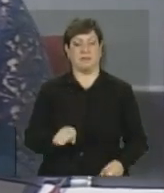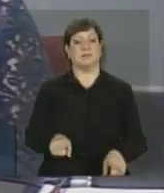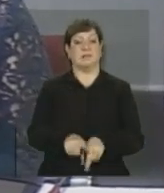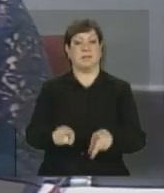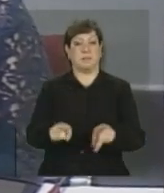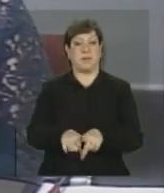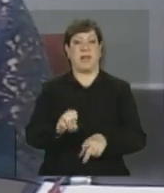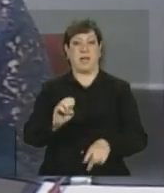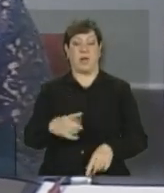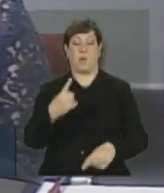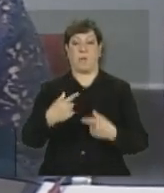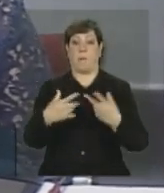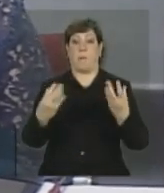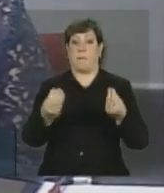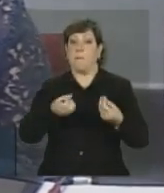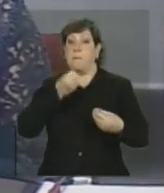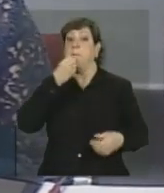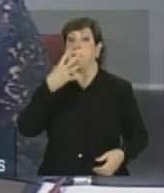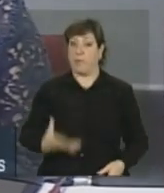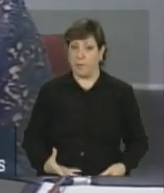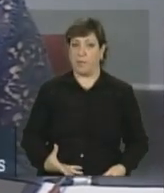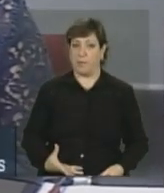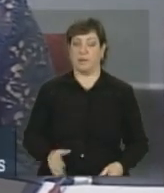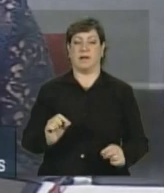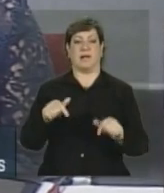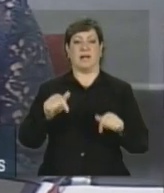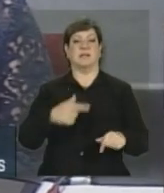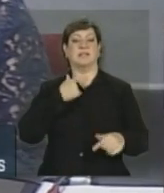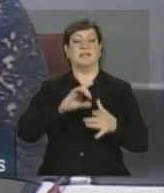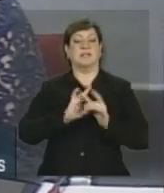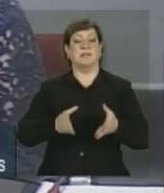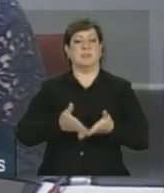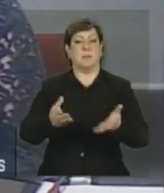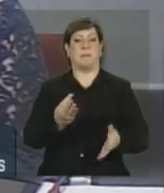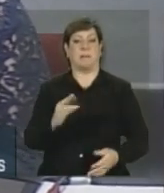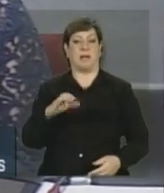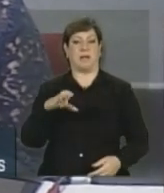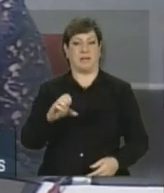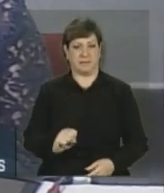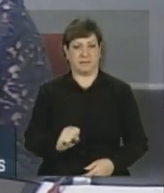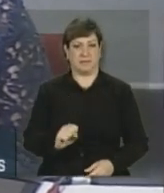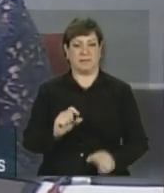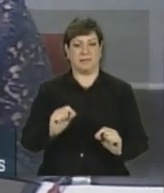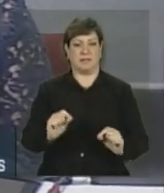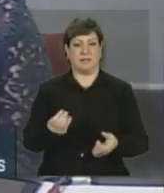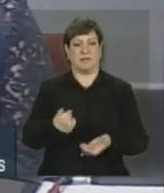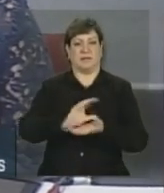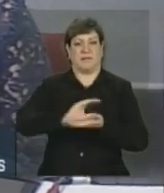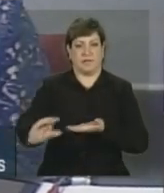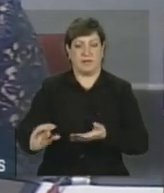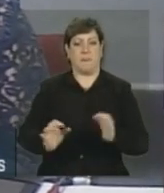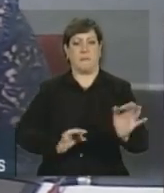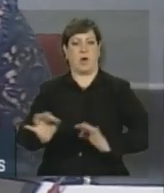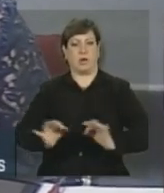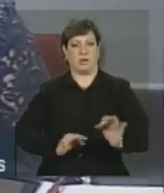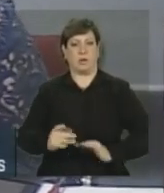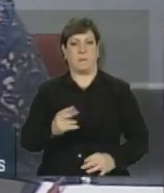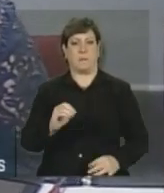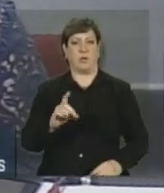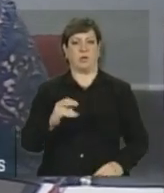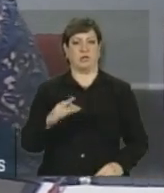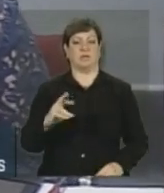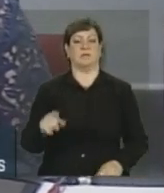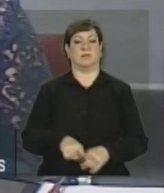um indício muito positivo dessa disposição dos BRICS de investir em projetos produtivos